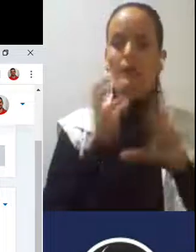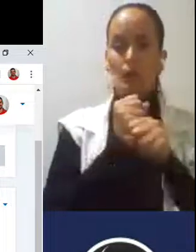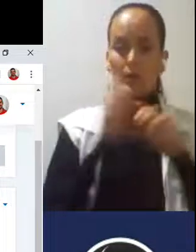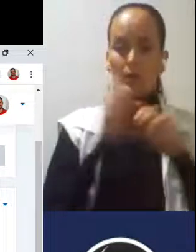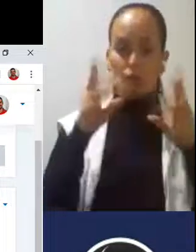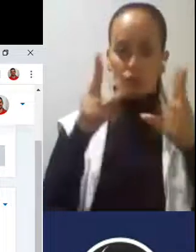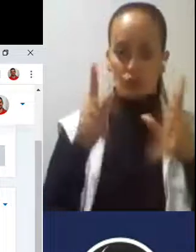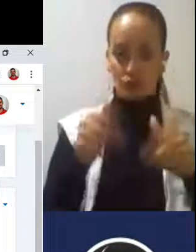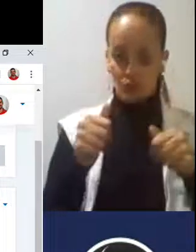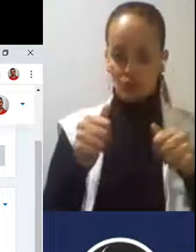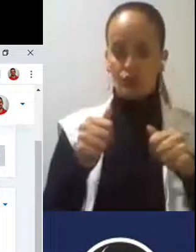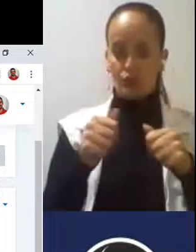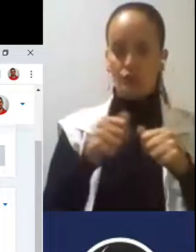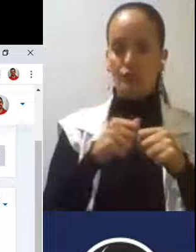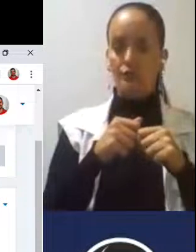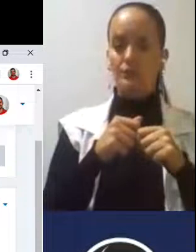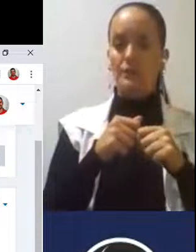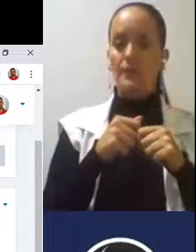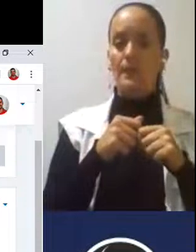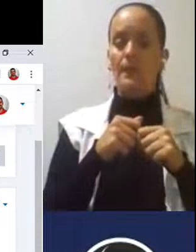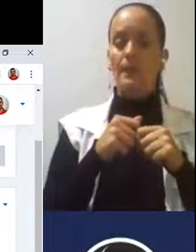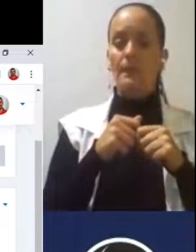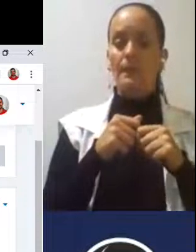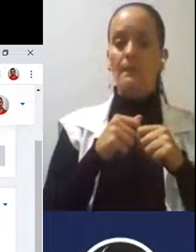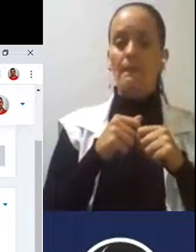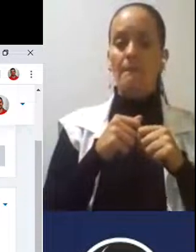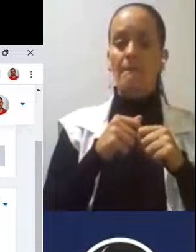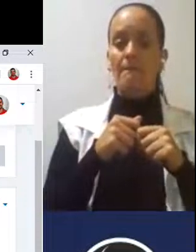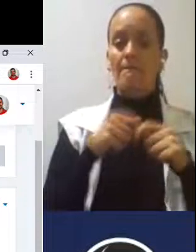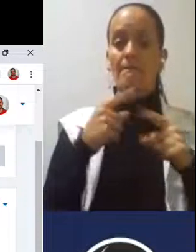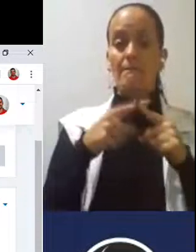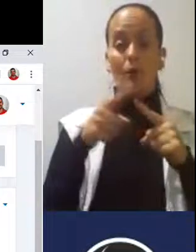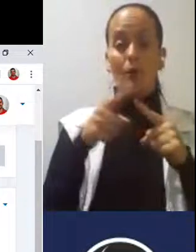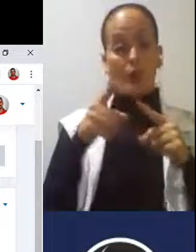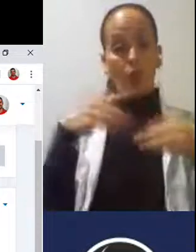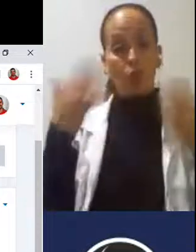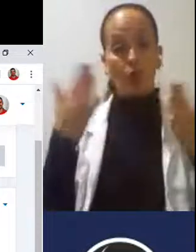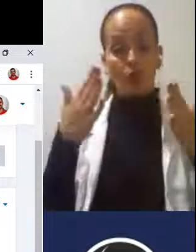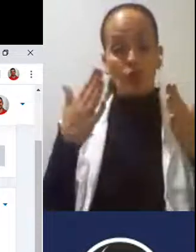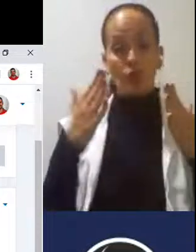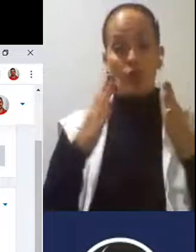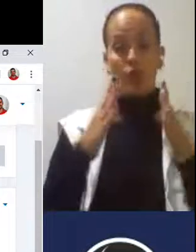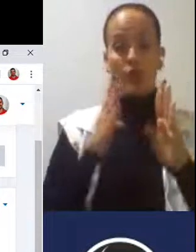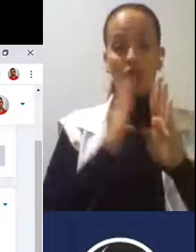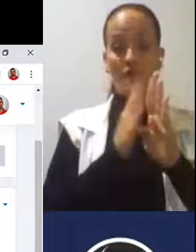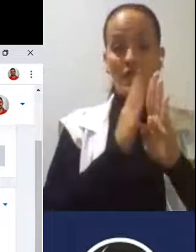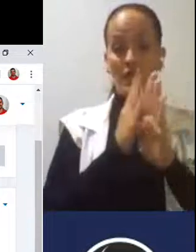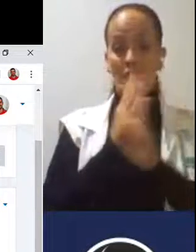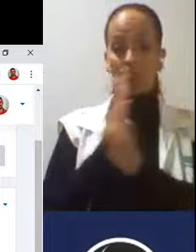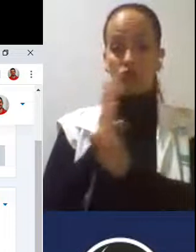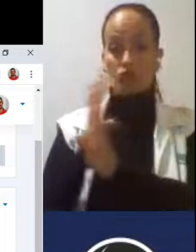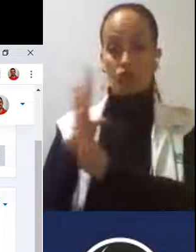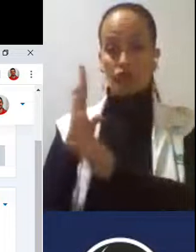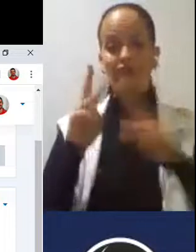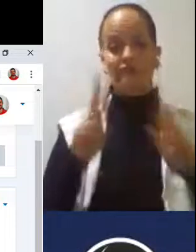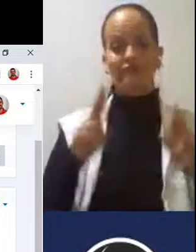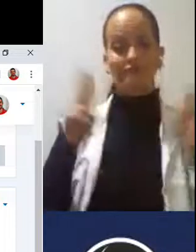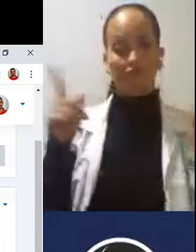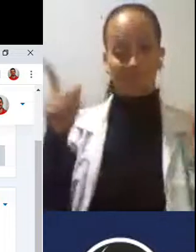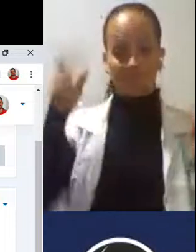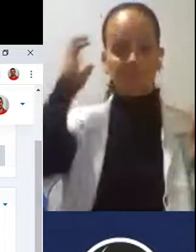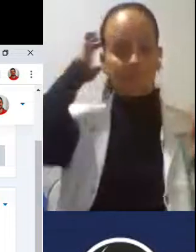ó. Porque agora eles estão o quê? Um na frente do outro, certo? Então, para poder calcular o valor em série, basta fazer o